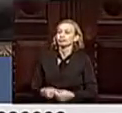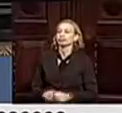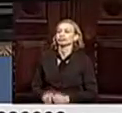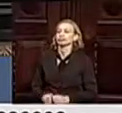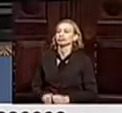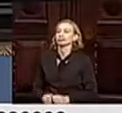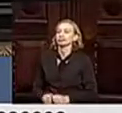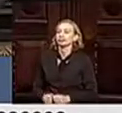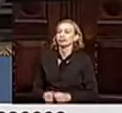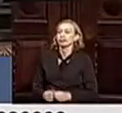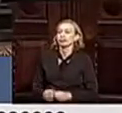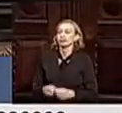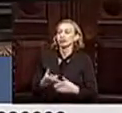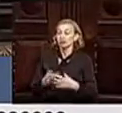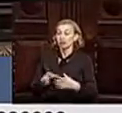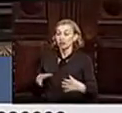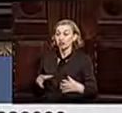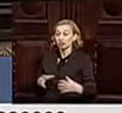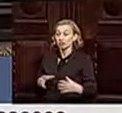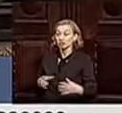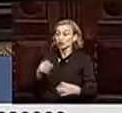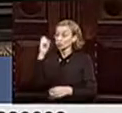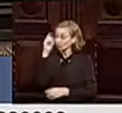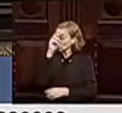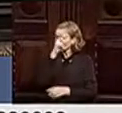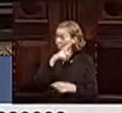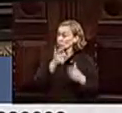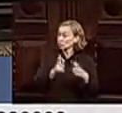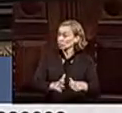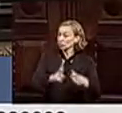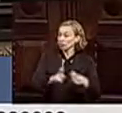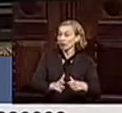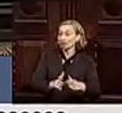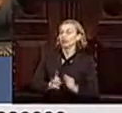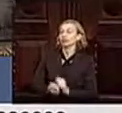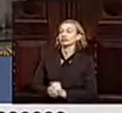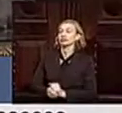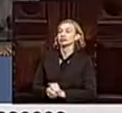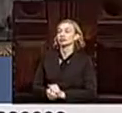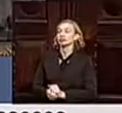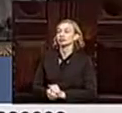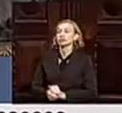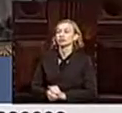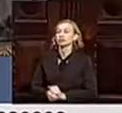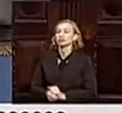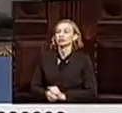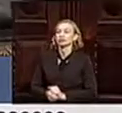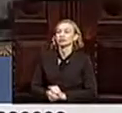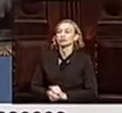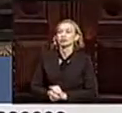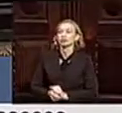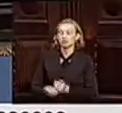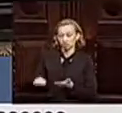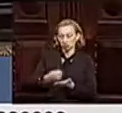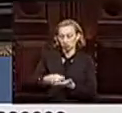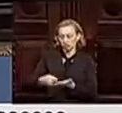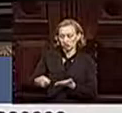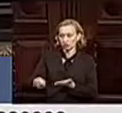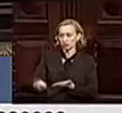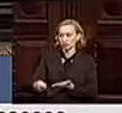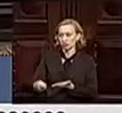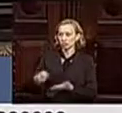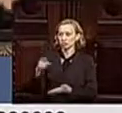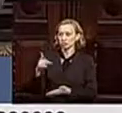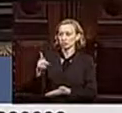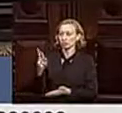intervenção, uma das grandes dificuldades enfrentadas pelos agricultores familiares é, por exemplo, a logística e distribuição dos seus produtos, tendo em vista o